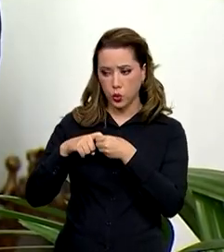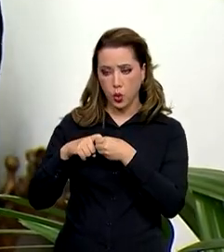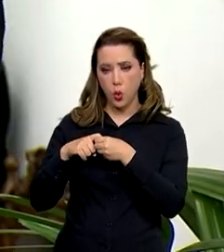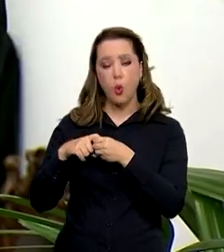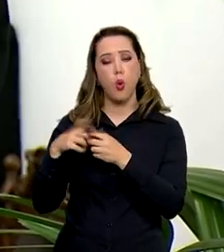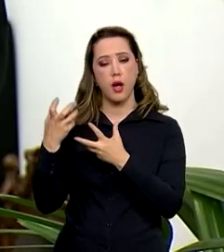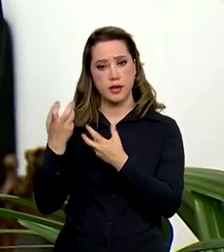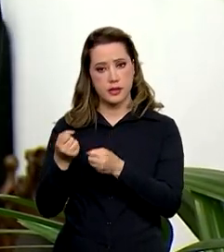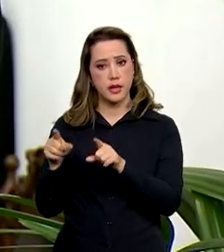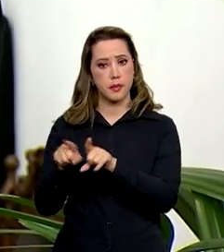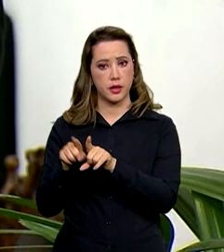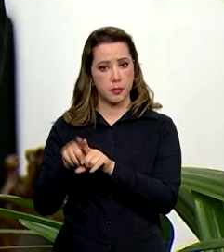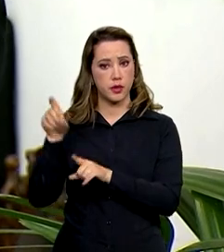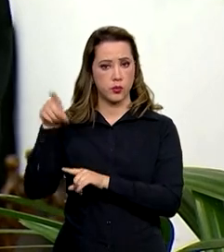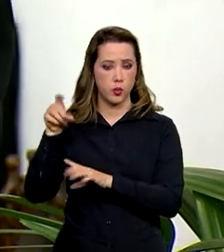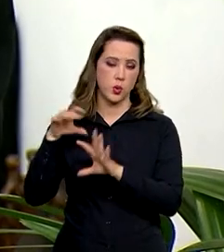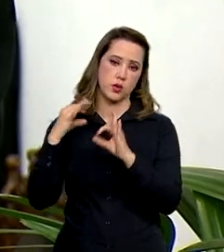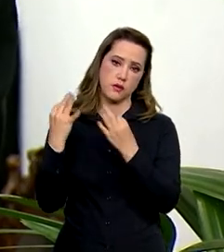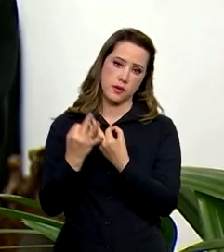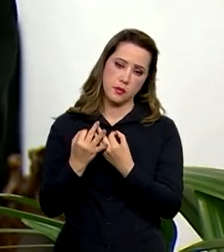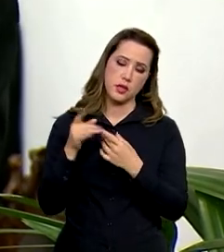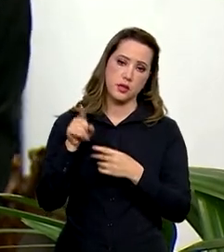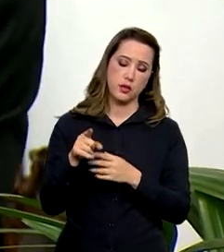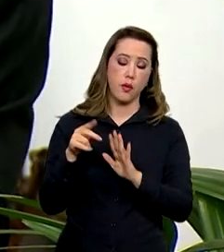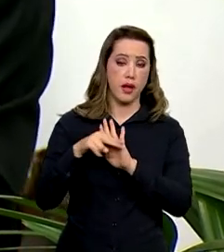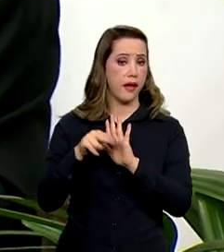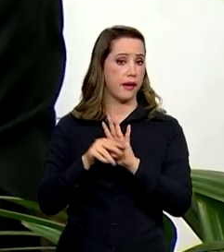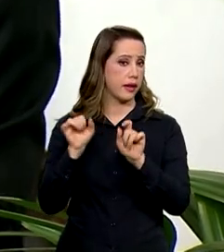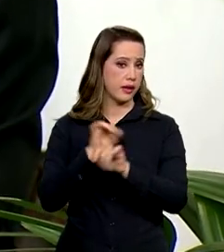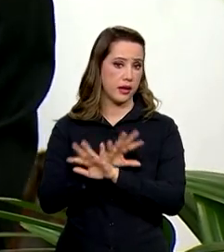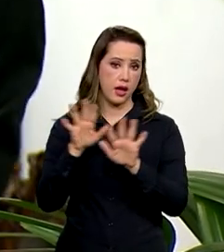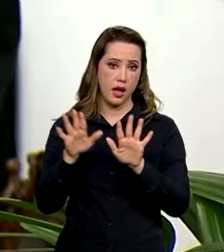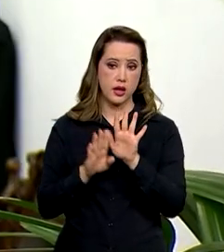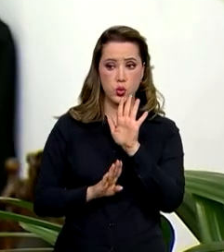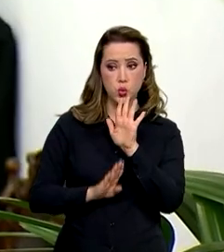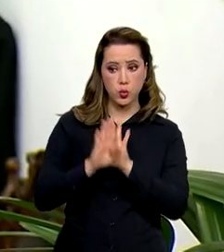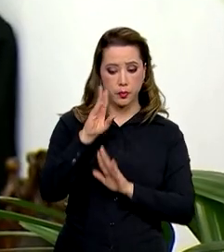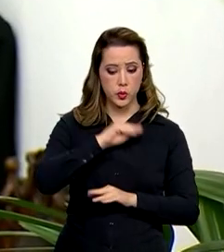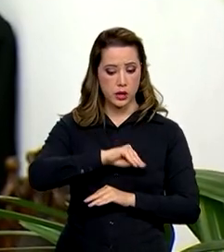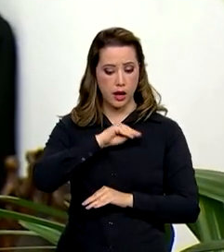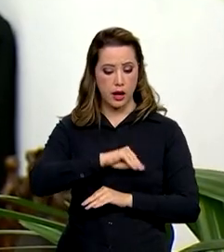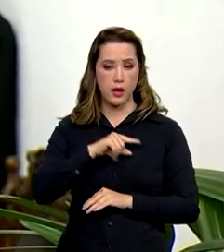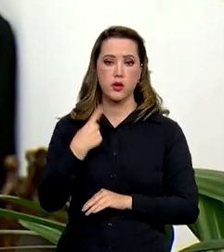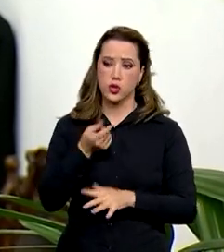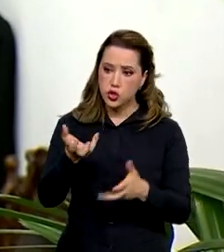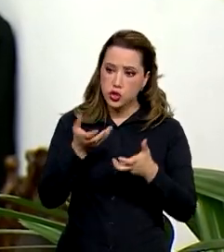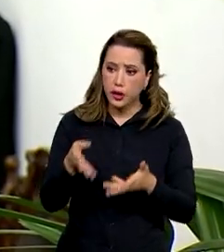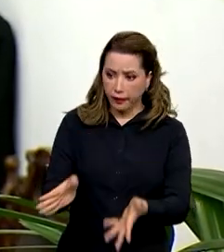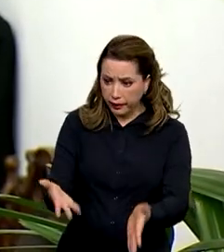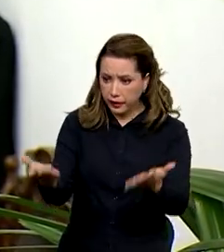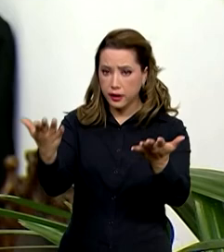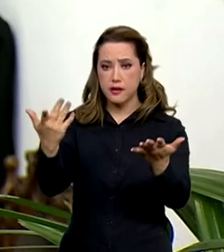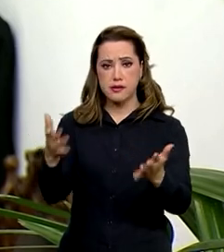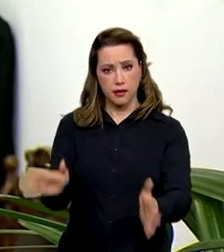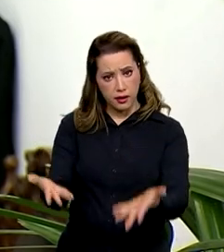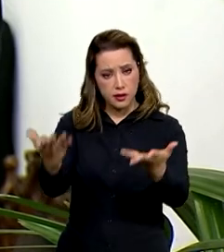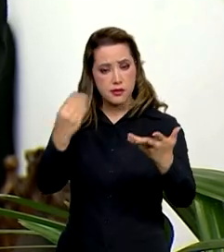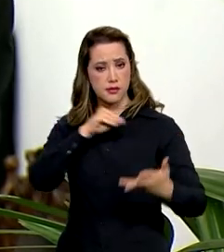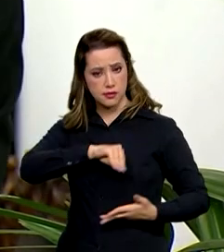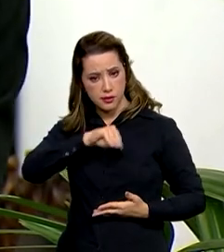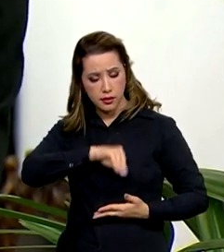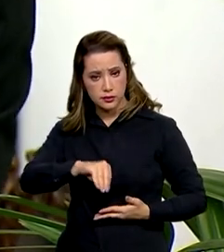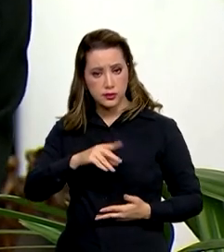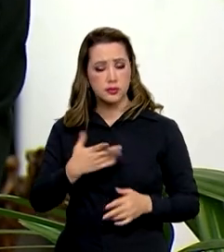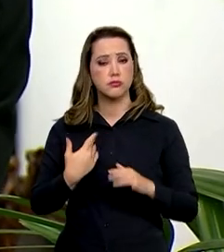também o Bolsa Família. Então, esse é o regramento. Cresceu a renda, a gente quer que cresça. A renda cresceu